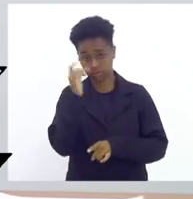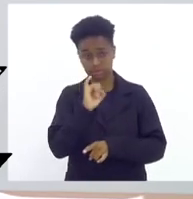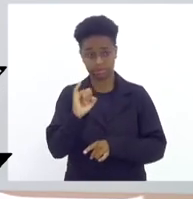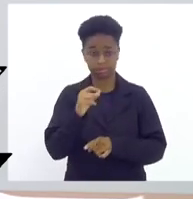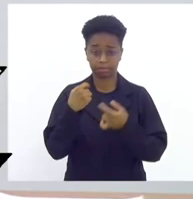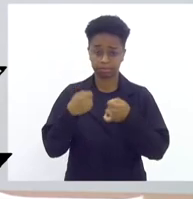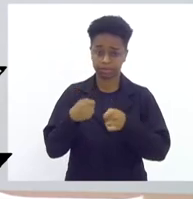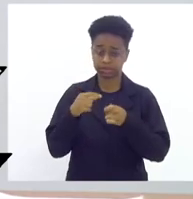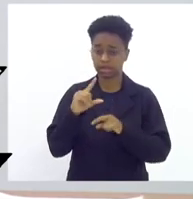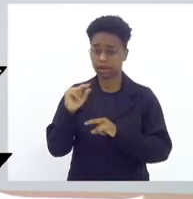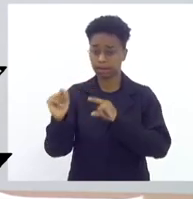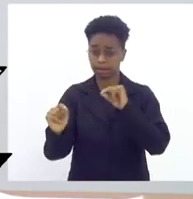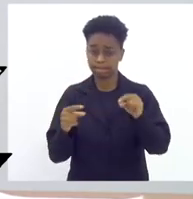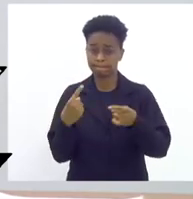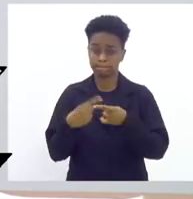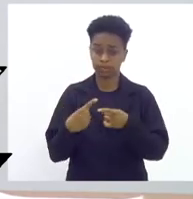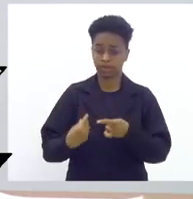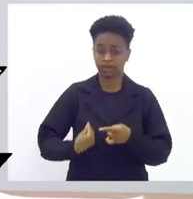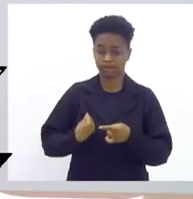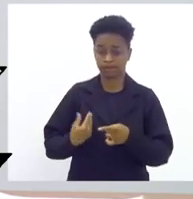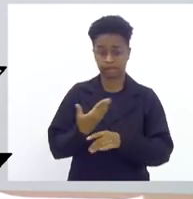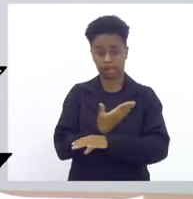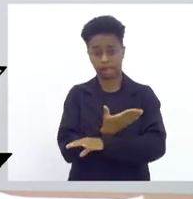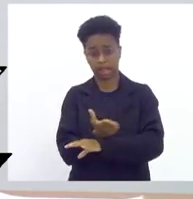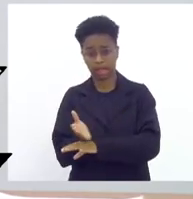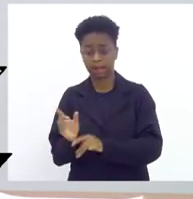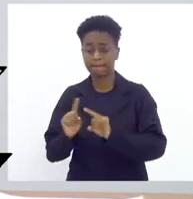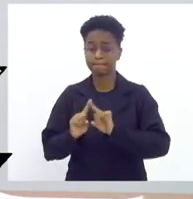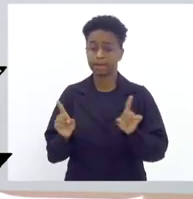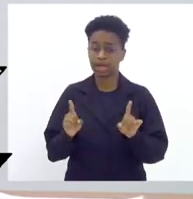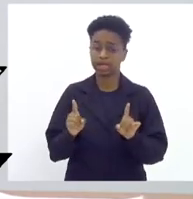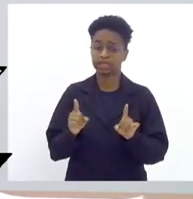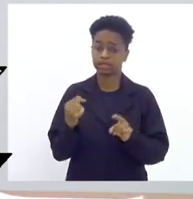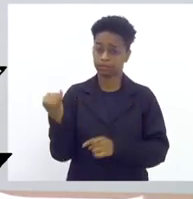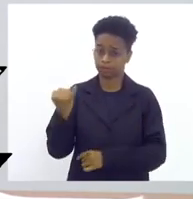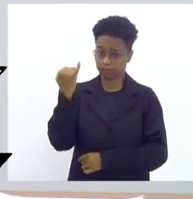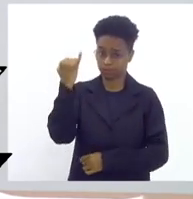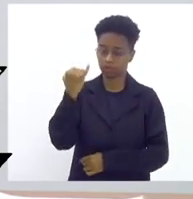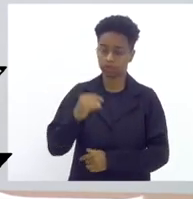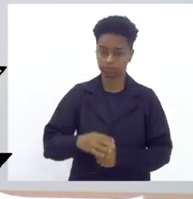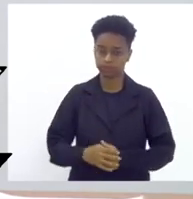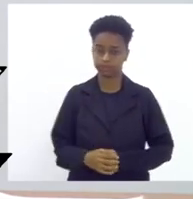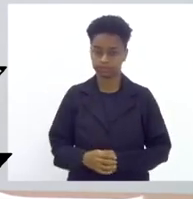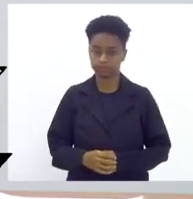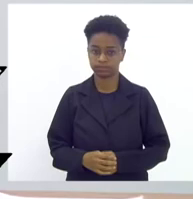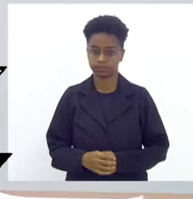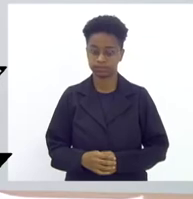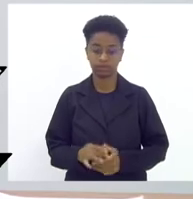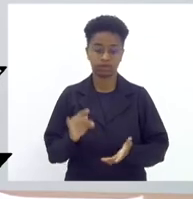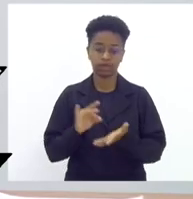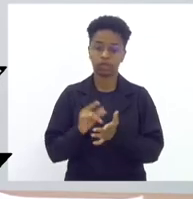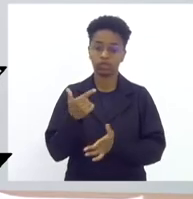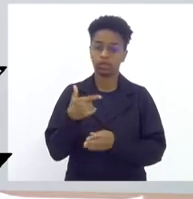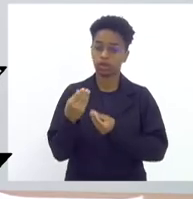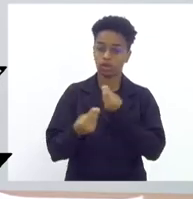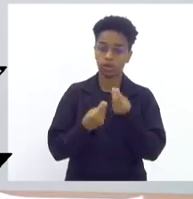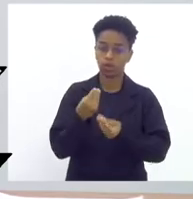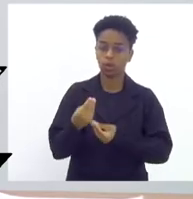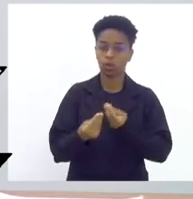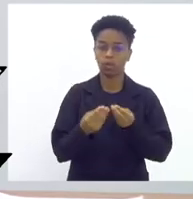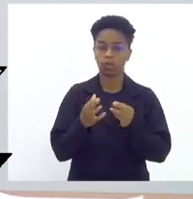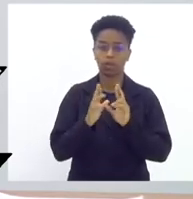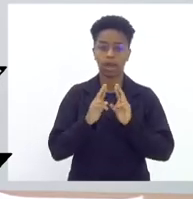porque também o corre da vida chama né mas tá sendo muito importante aqui de fato não tem como fazer uma audiência